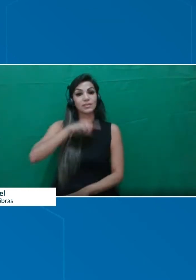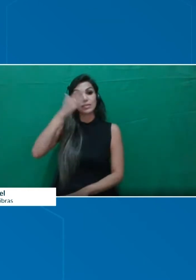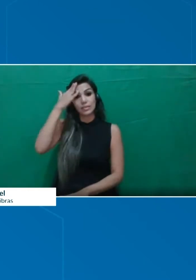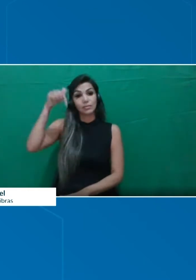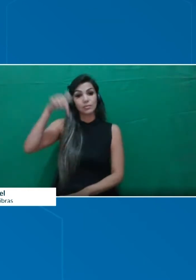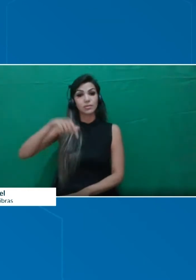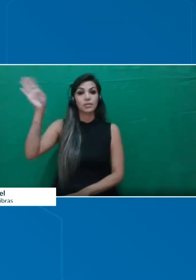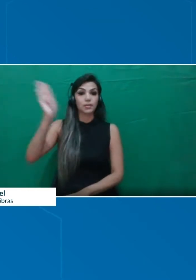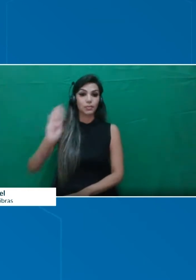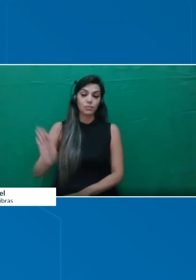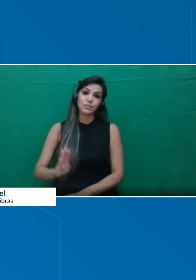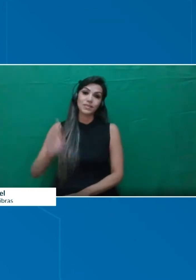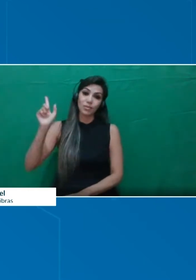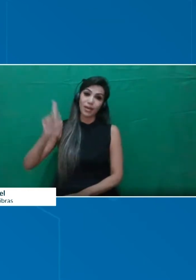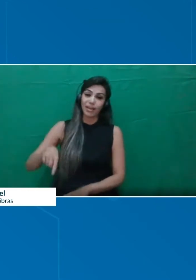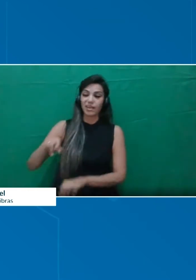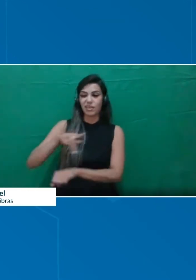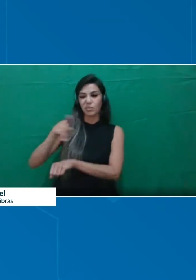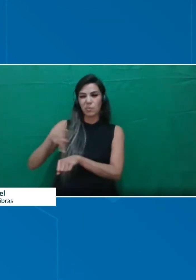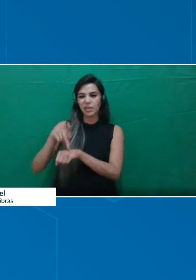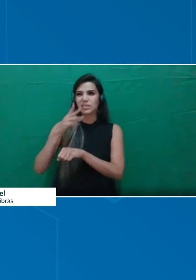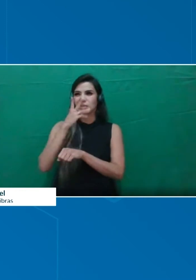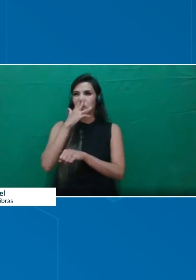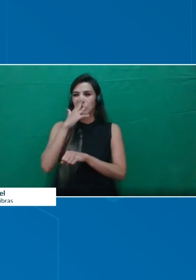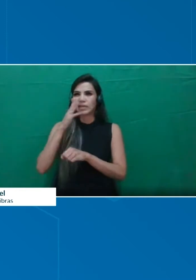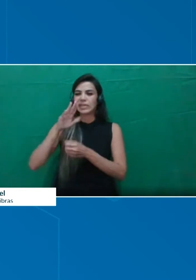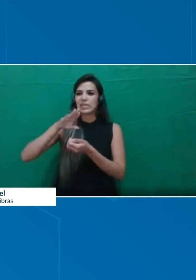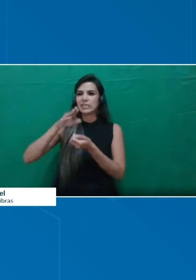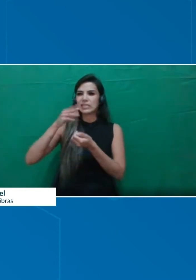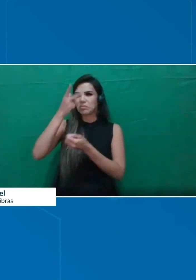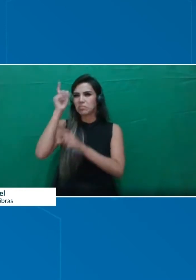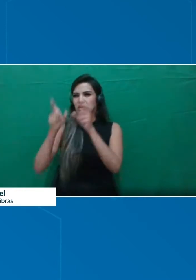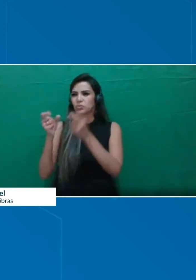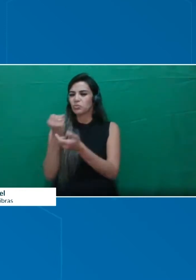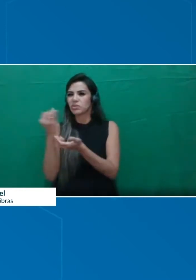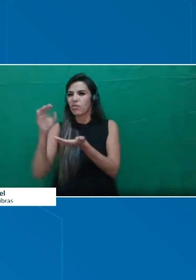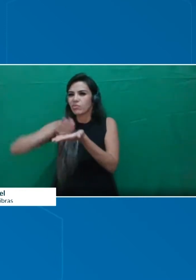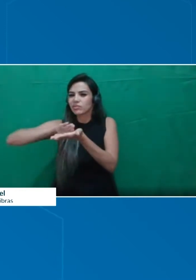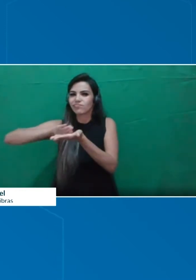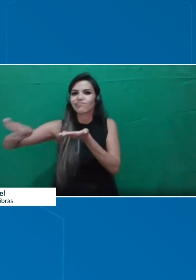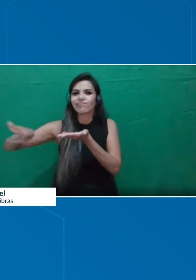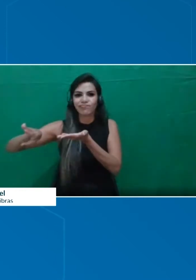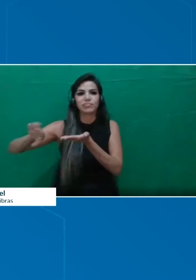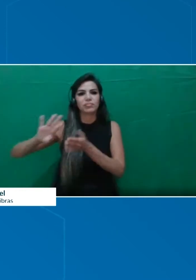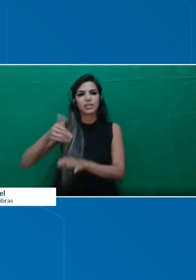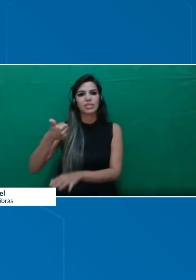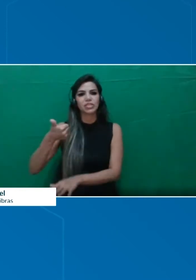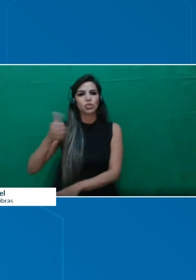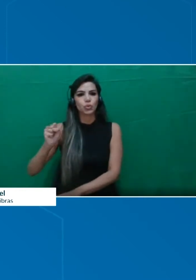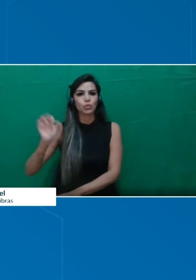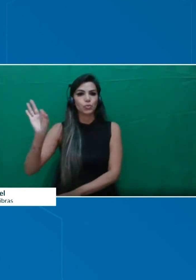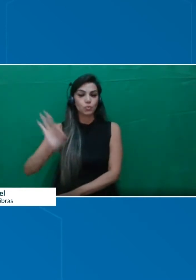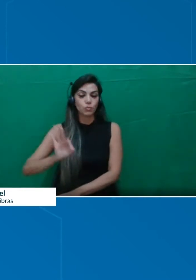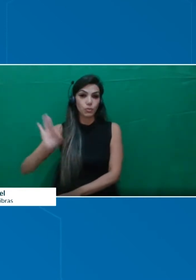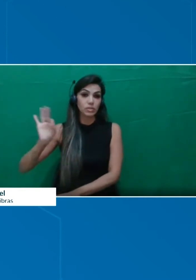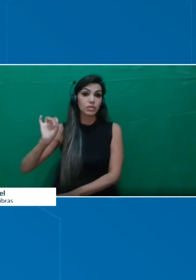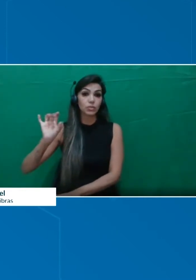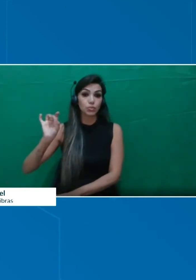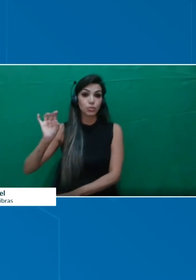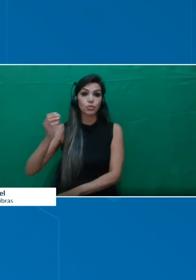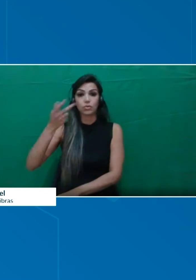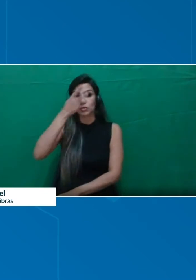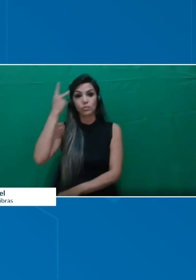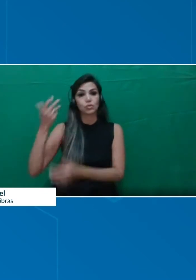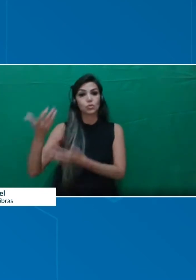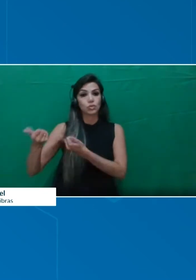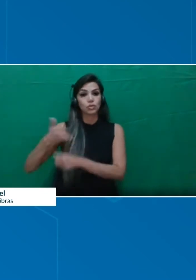país muito excludente, né? Apenas 18%, pouco mais de 18%, dos jovens